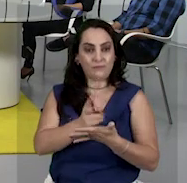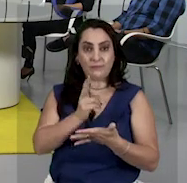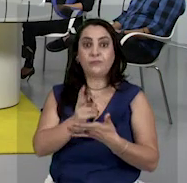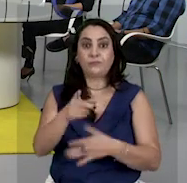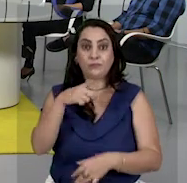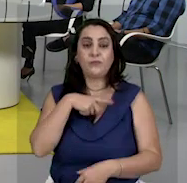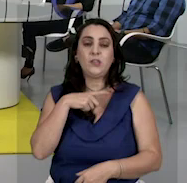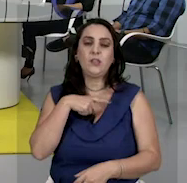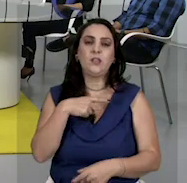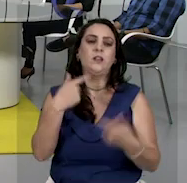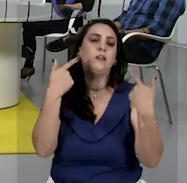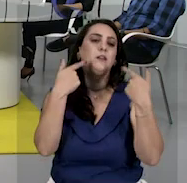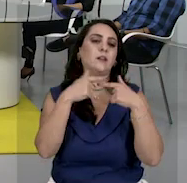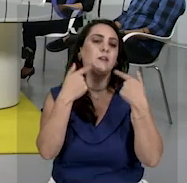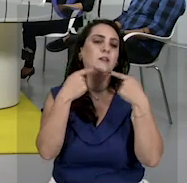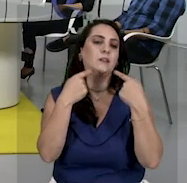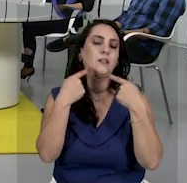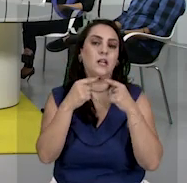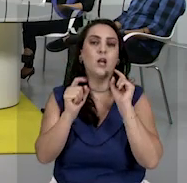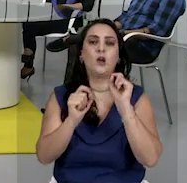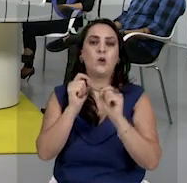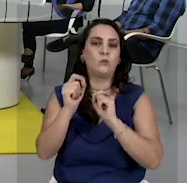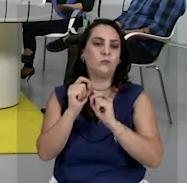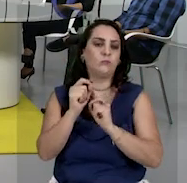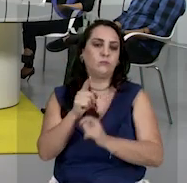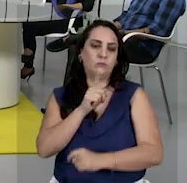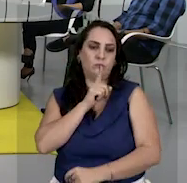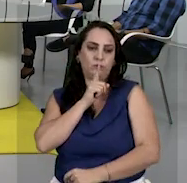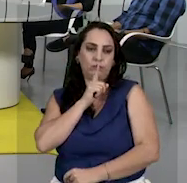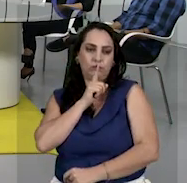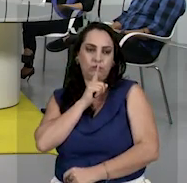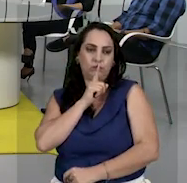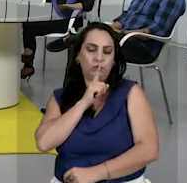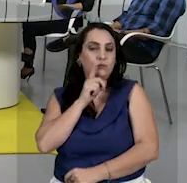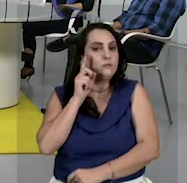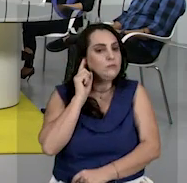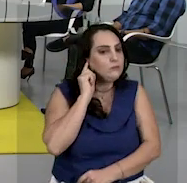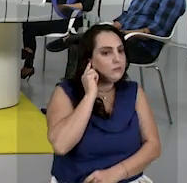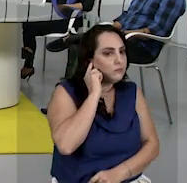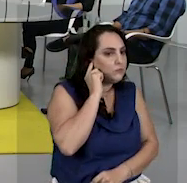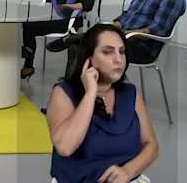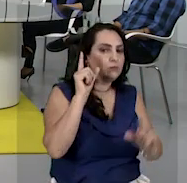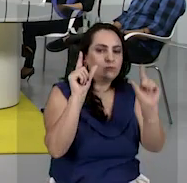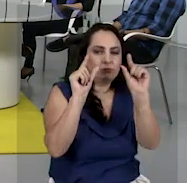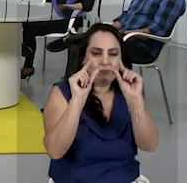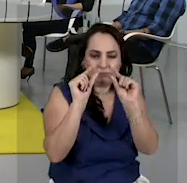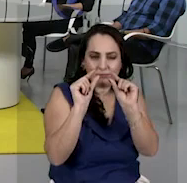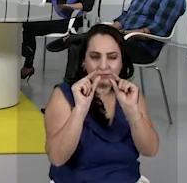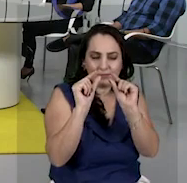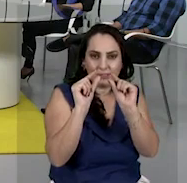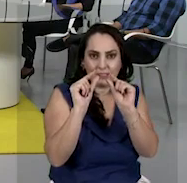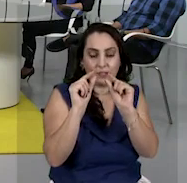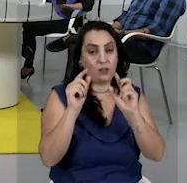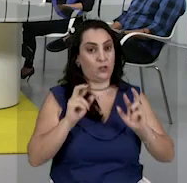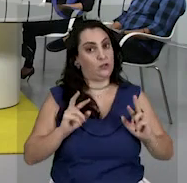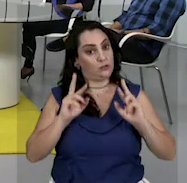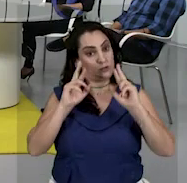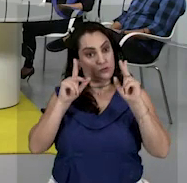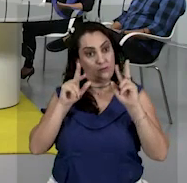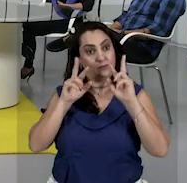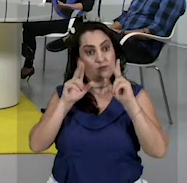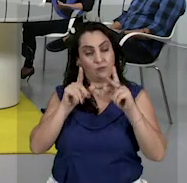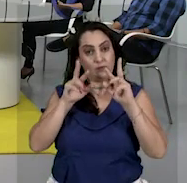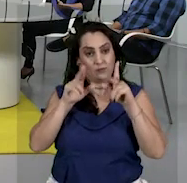os apelidos, o mudinho, o surdinho. Era muito diferente, graças a Deus,